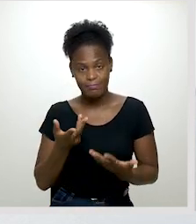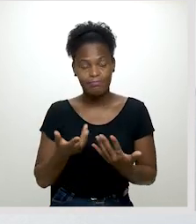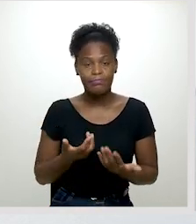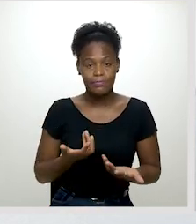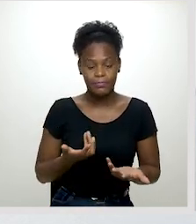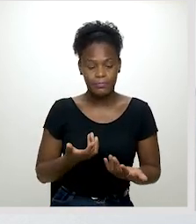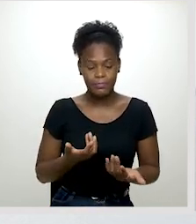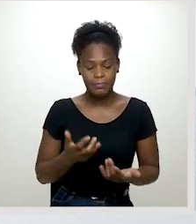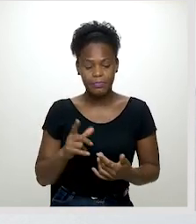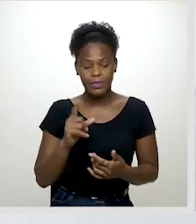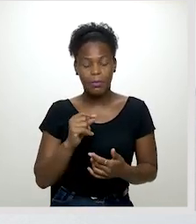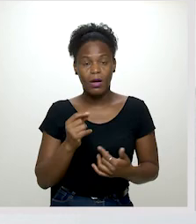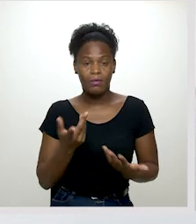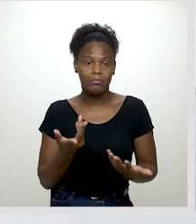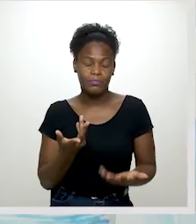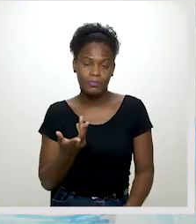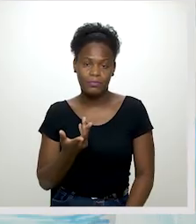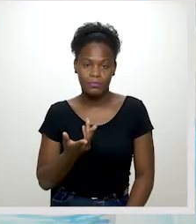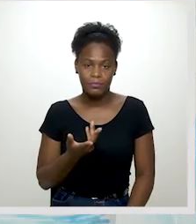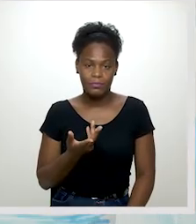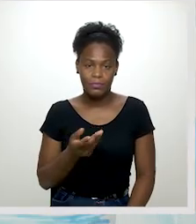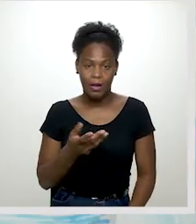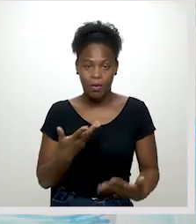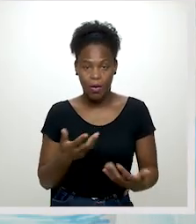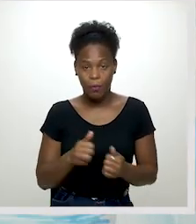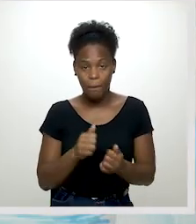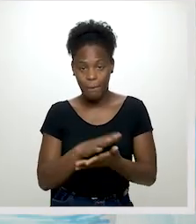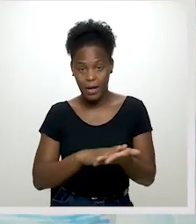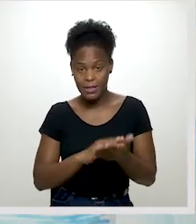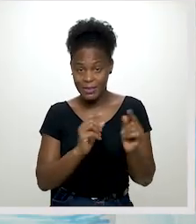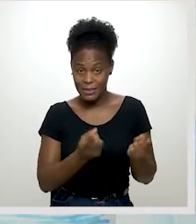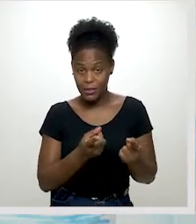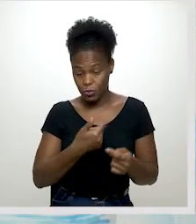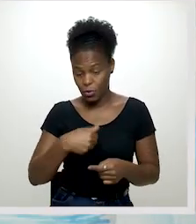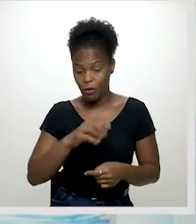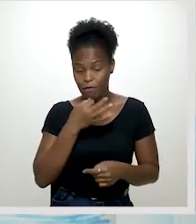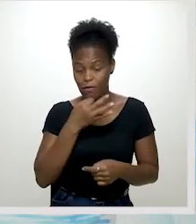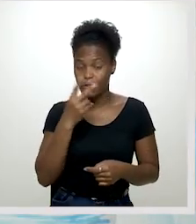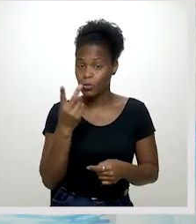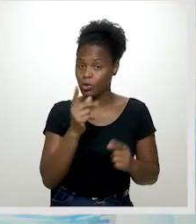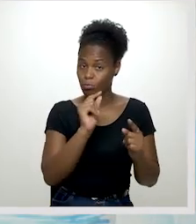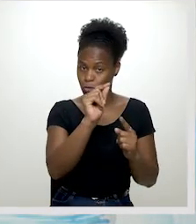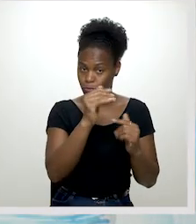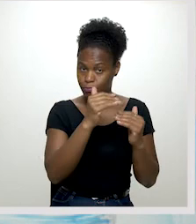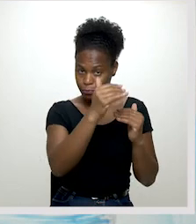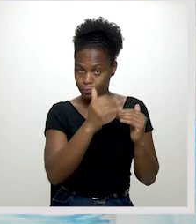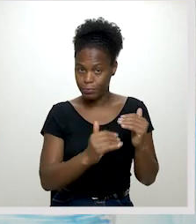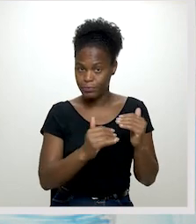vida. Como se sabe, baseando neste síntese, nós falamos desses dois